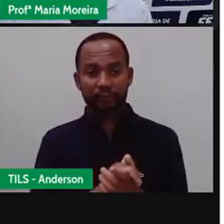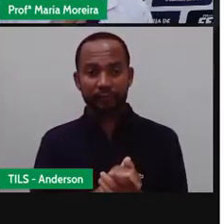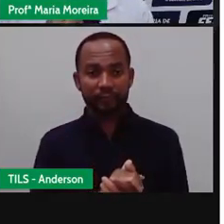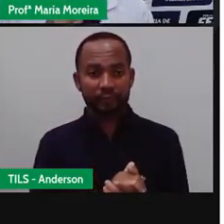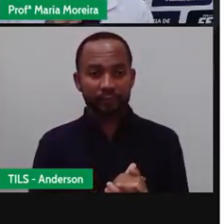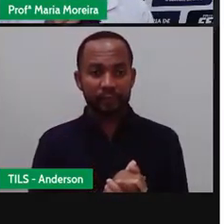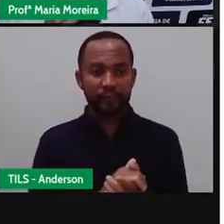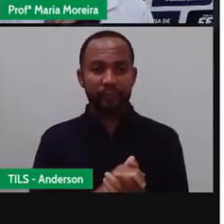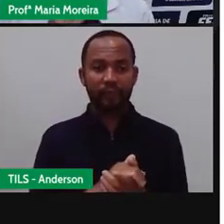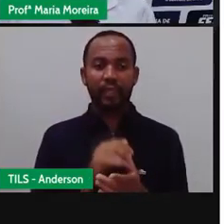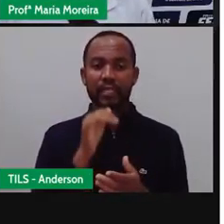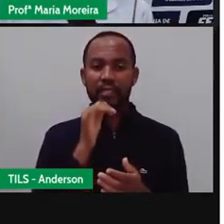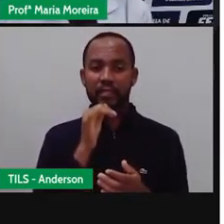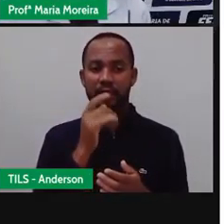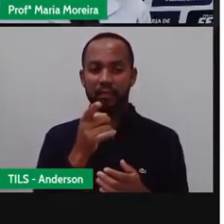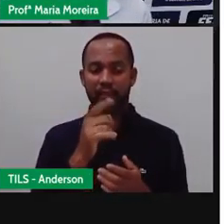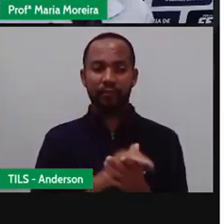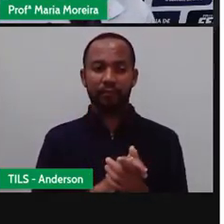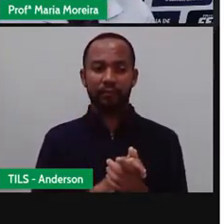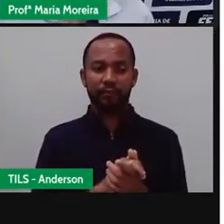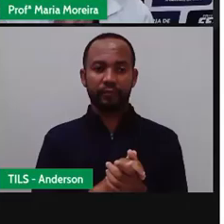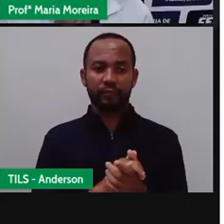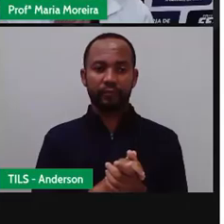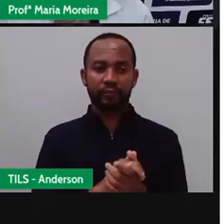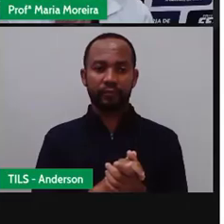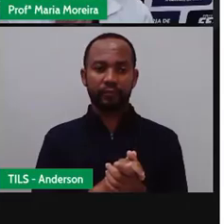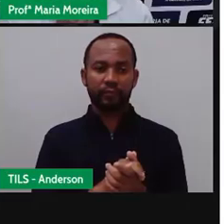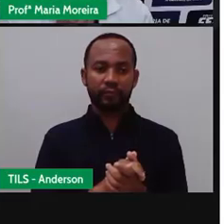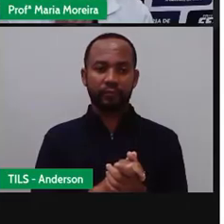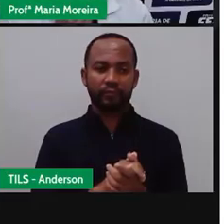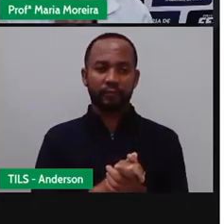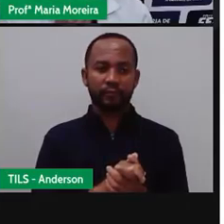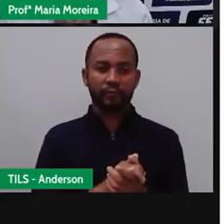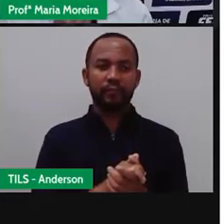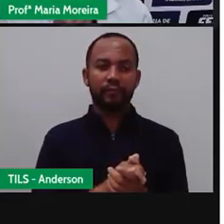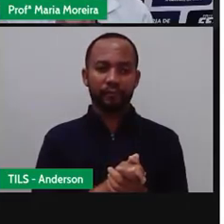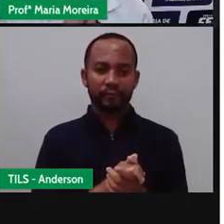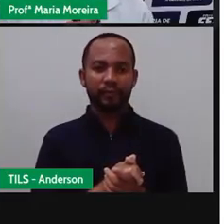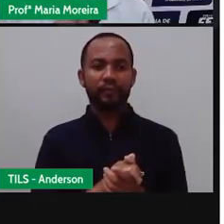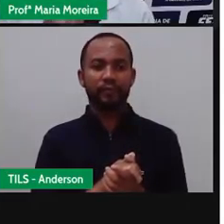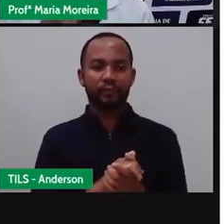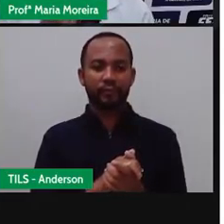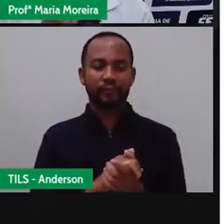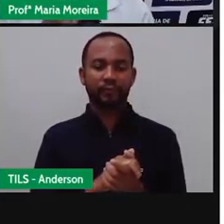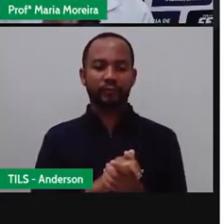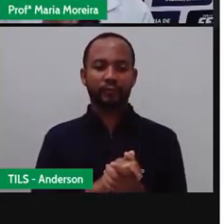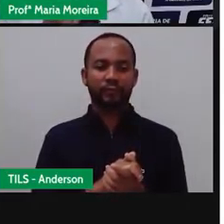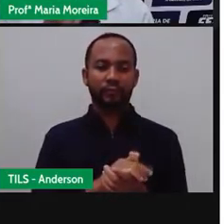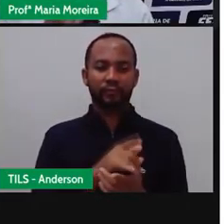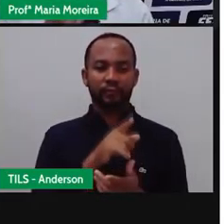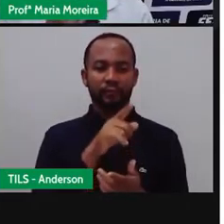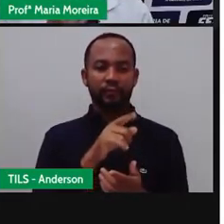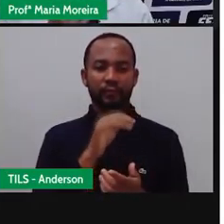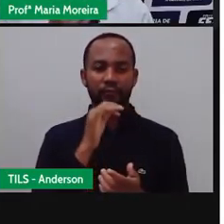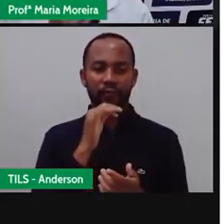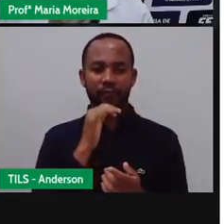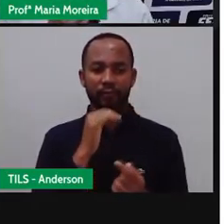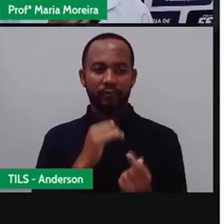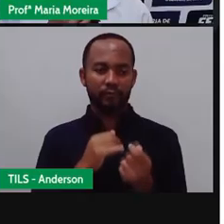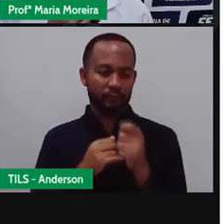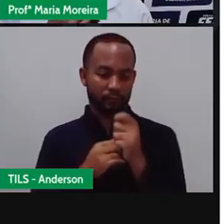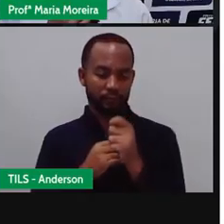Ela pega aqui esse canudo. Deixa eu ver se o que aqui ressai melhor para vocês. O branco ressai mais, né, Anderson? E ela pega esse canudo aqui e coloca